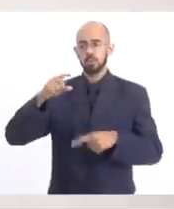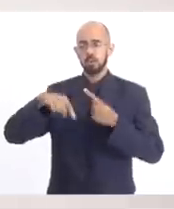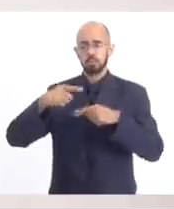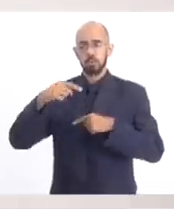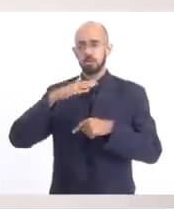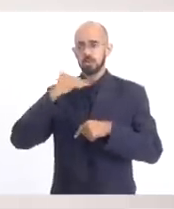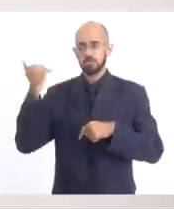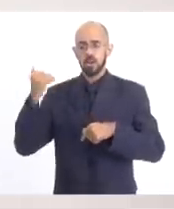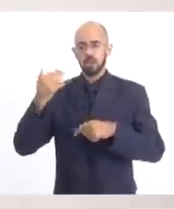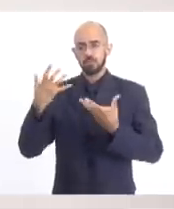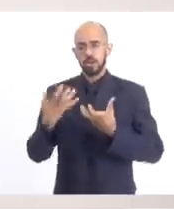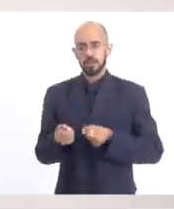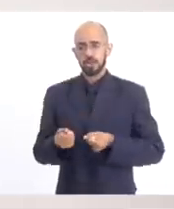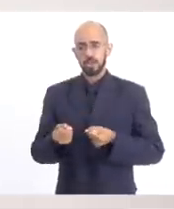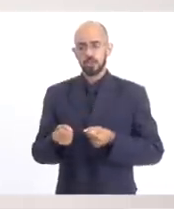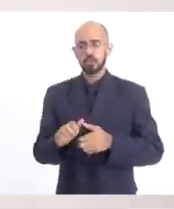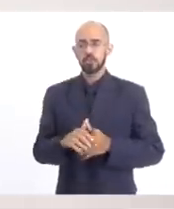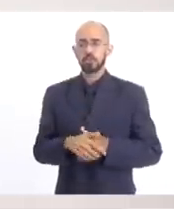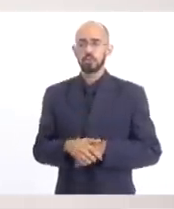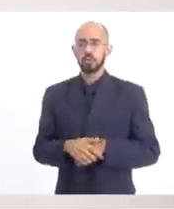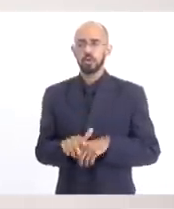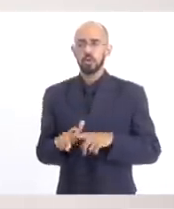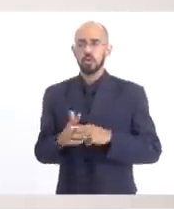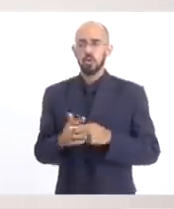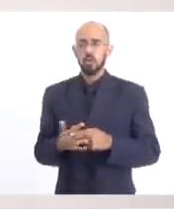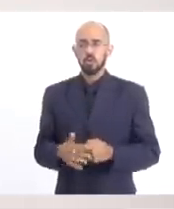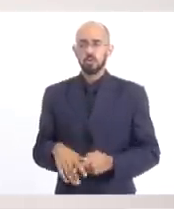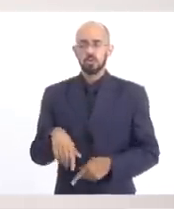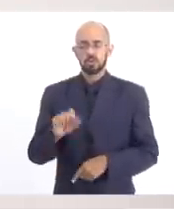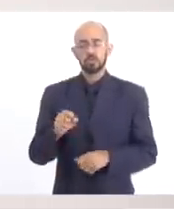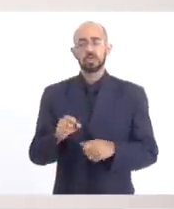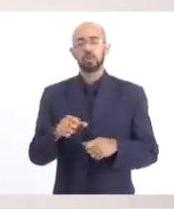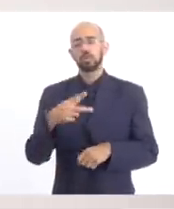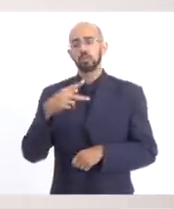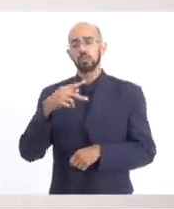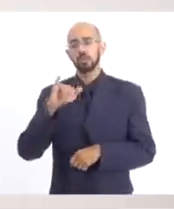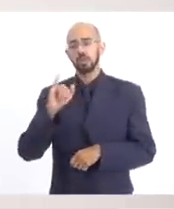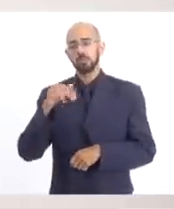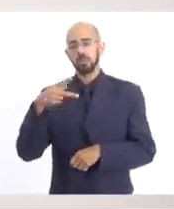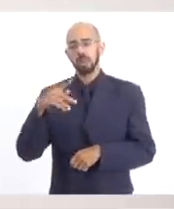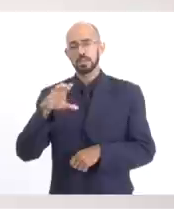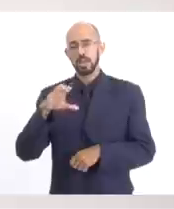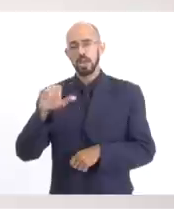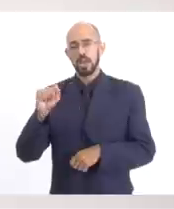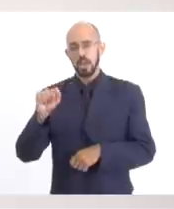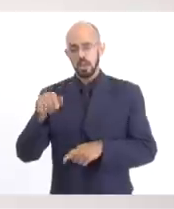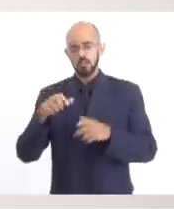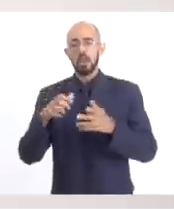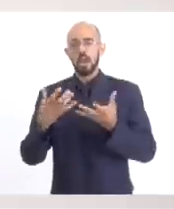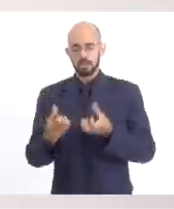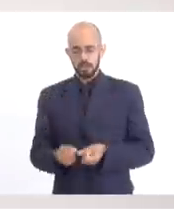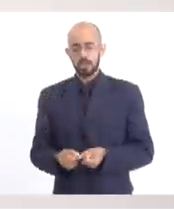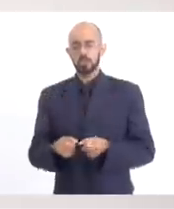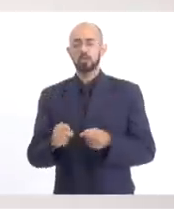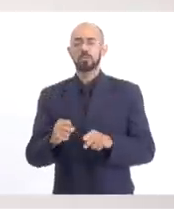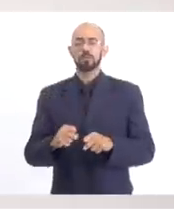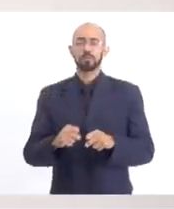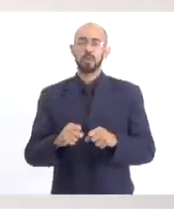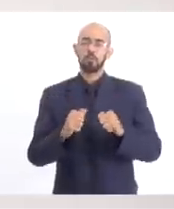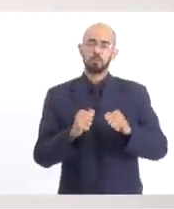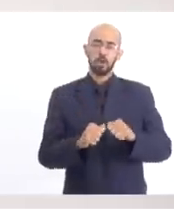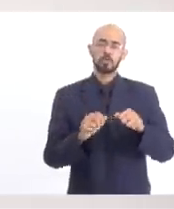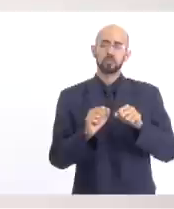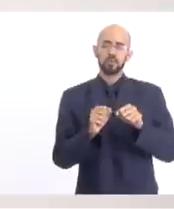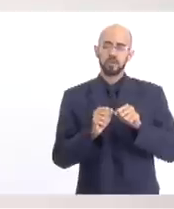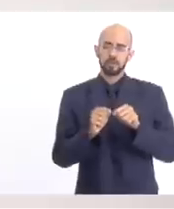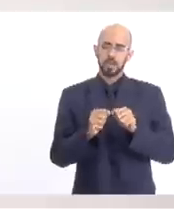acolhido. Correção do soldo anual pelo IPCA. Acolhido. Poderá fazer adesão a qualquer tempo no